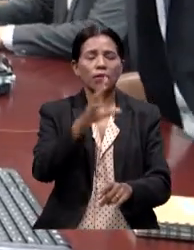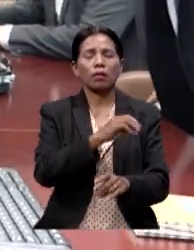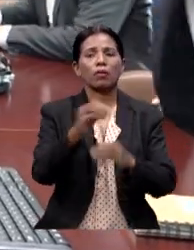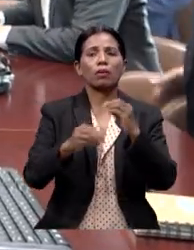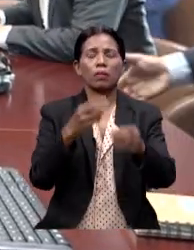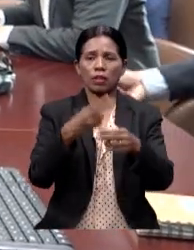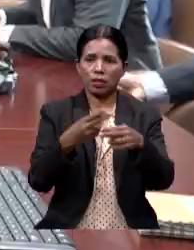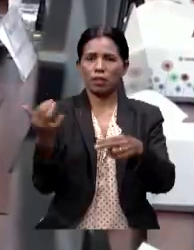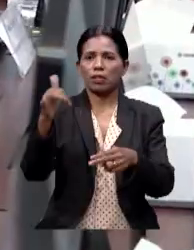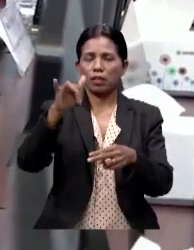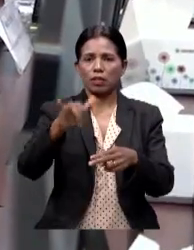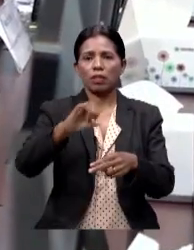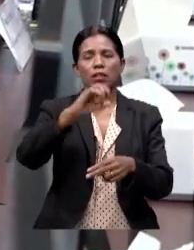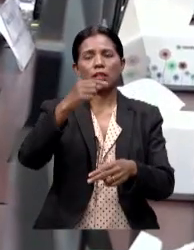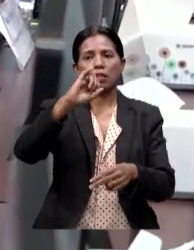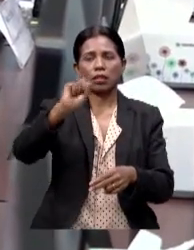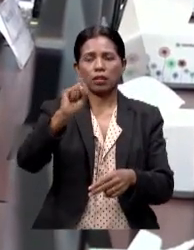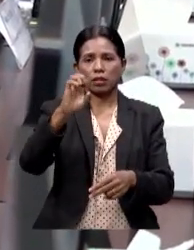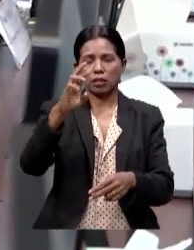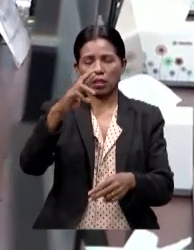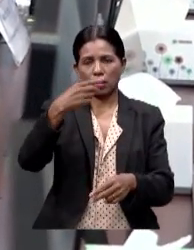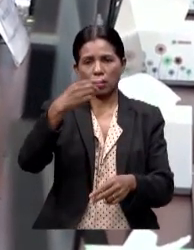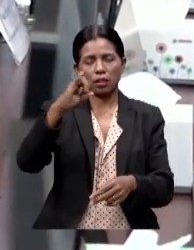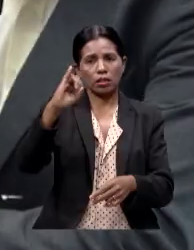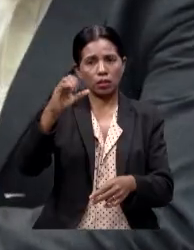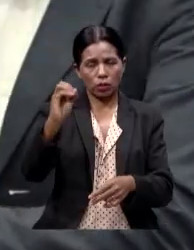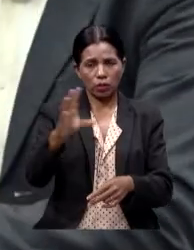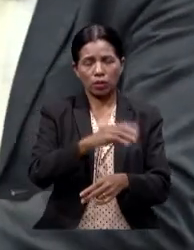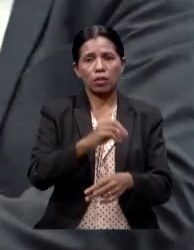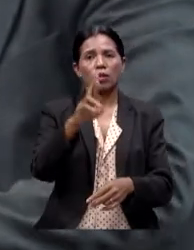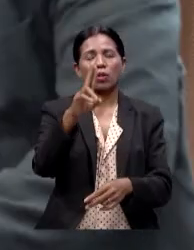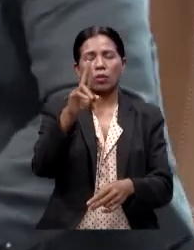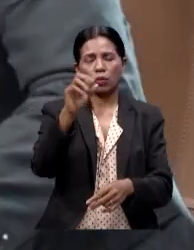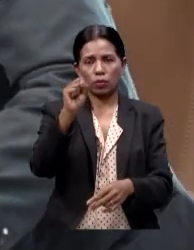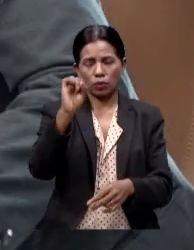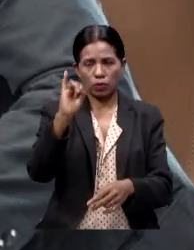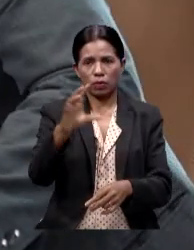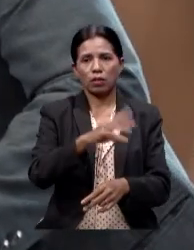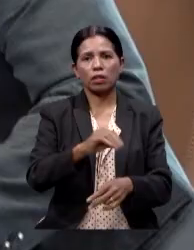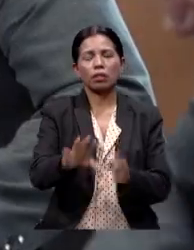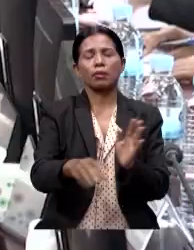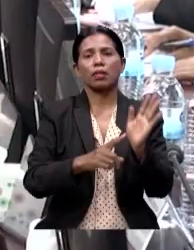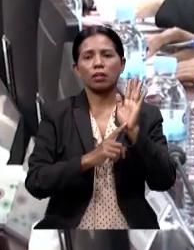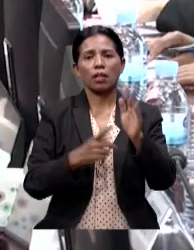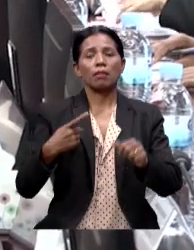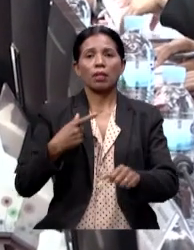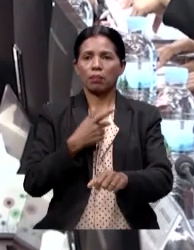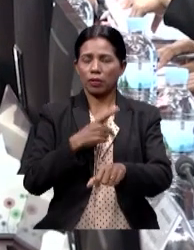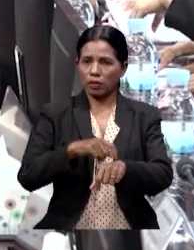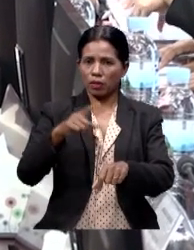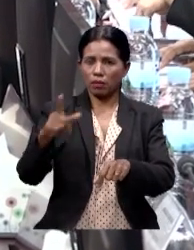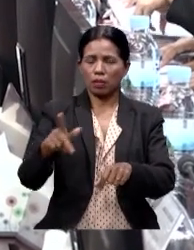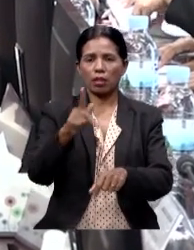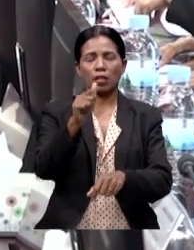Manara Ansira Hanesan, Sérgio de Jesus Fernandes da Costa Ornai no Rui Pereira dos Santos. Nebe se propõe para o Parlamento Nacional, para